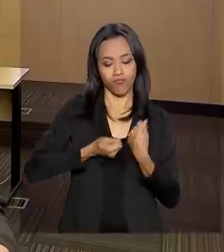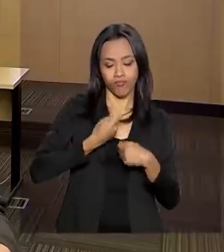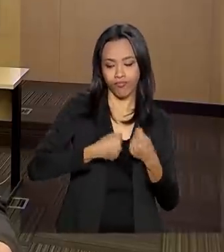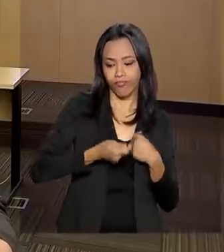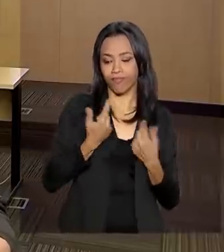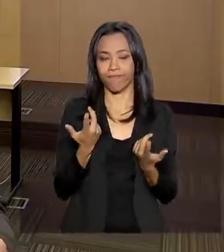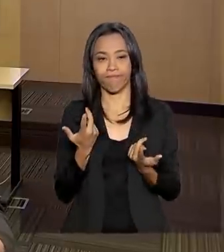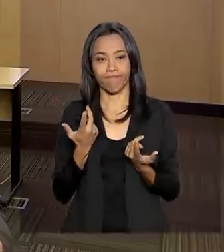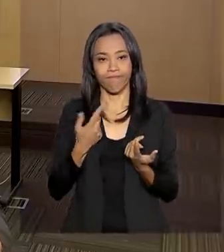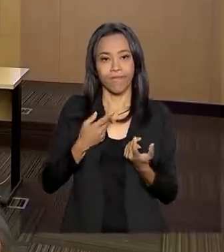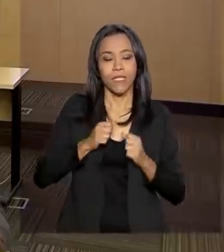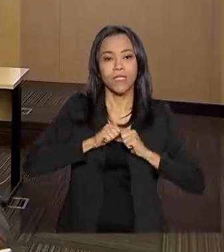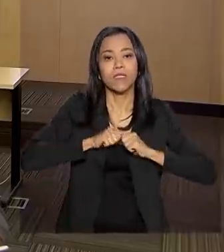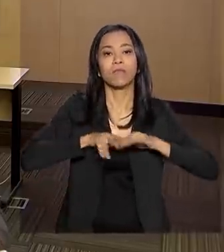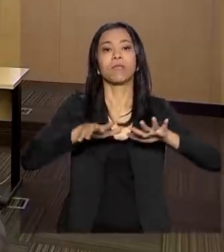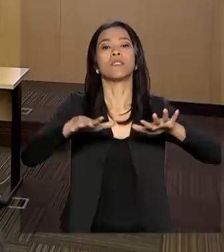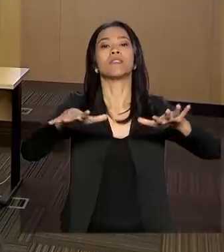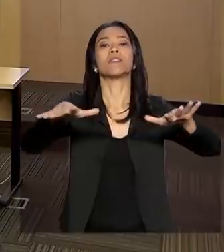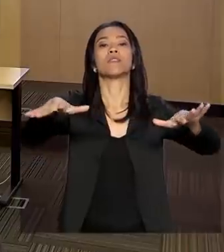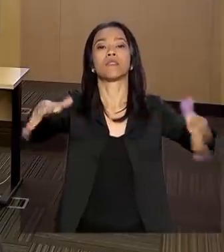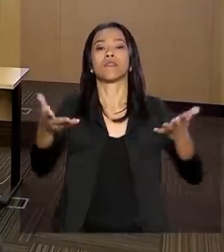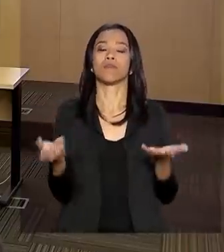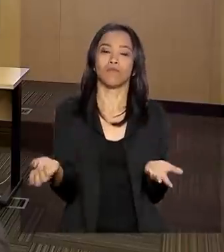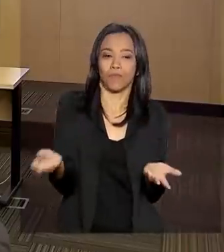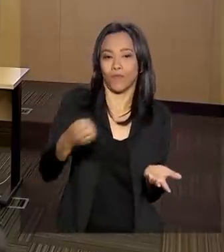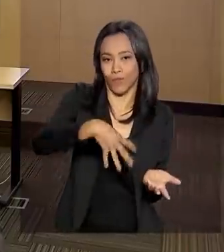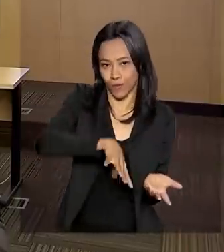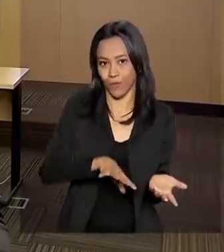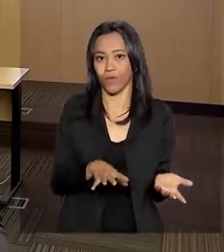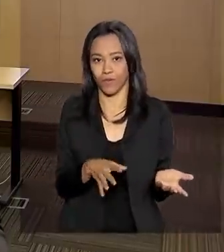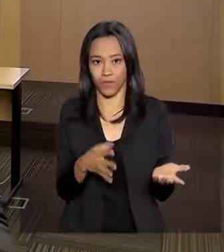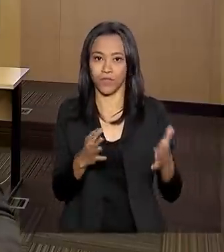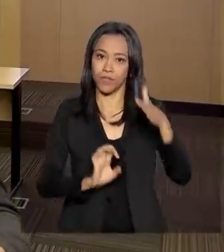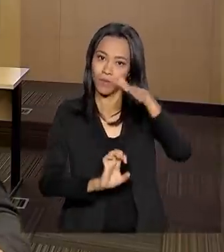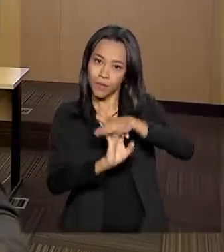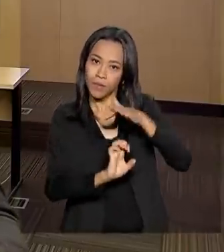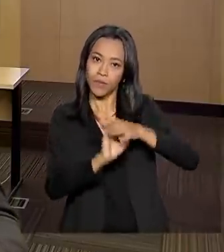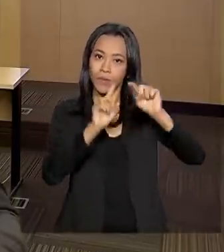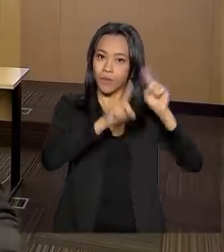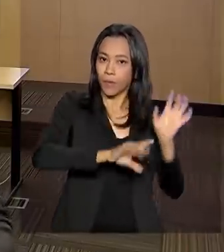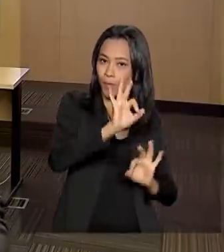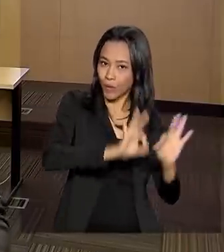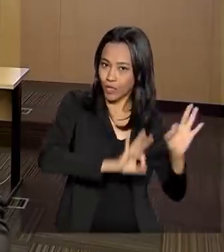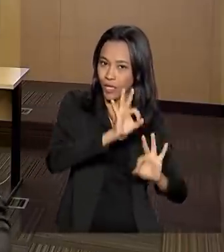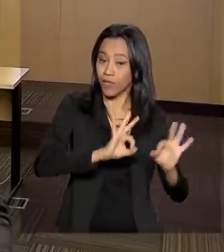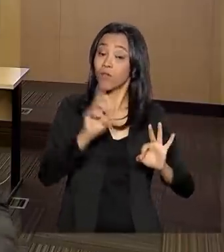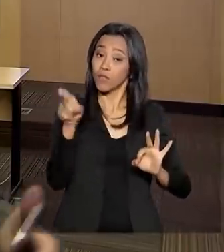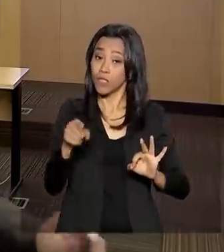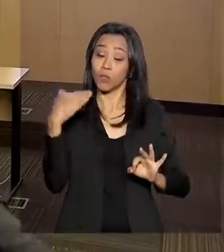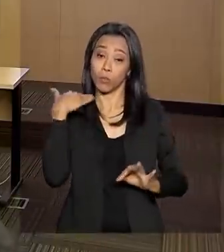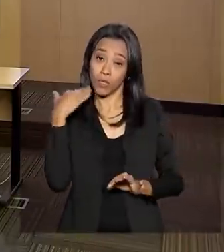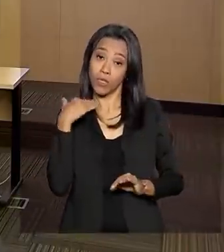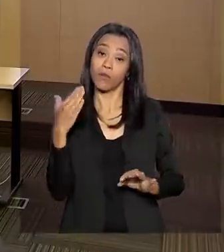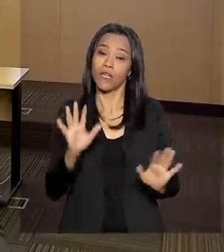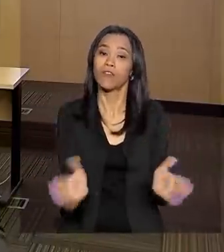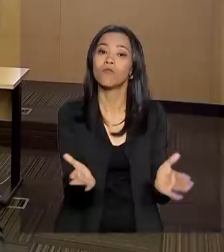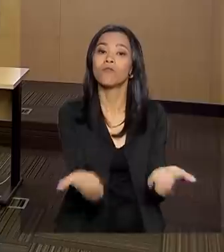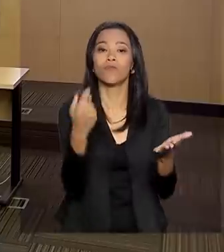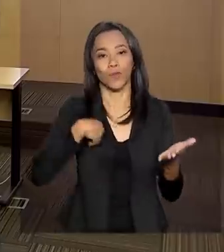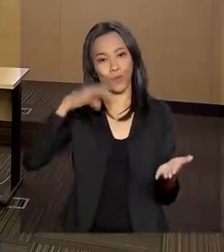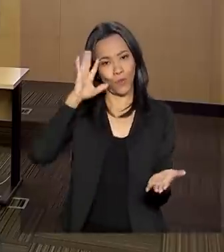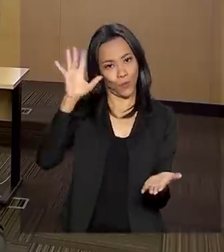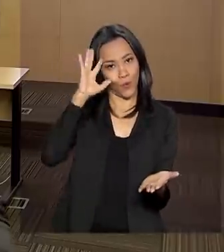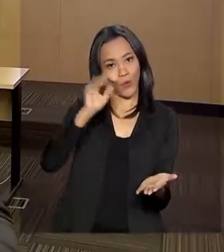modernização e expansão concretização de novos negócios ou seja ele fomenta os sonhos lembrando que em 2018